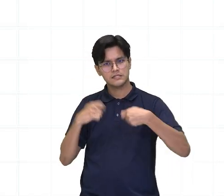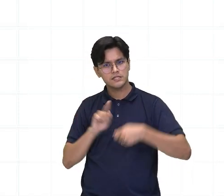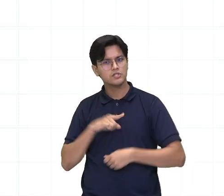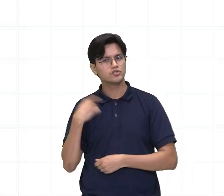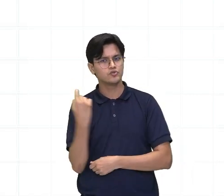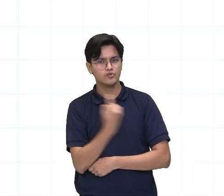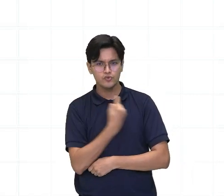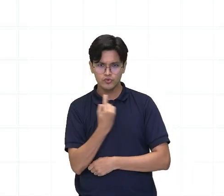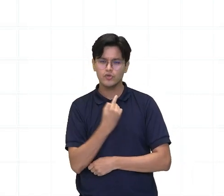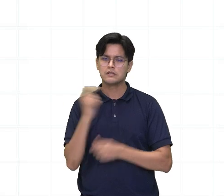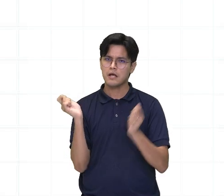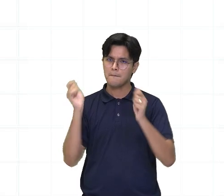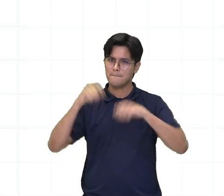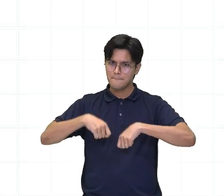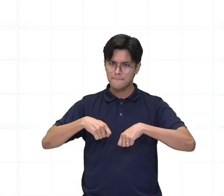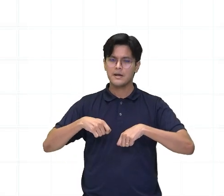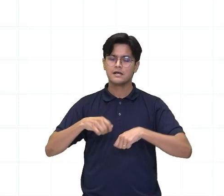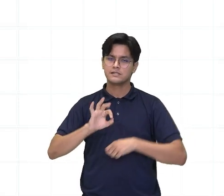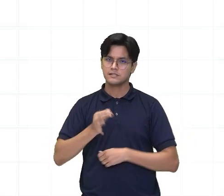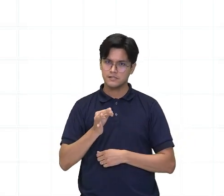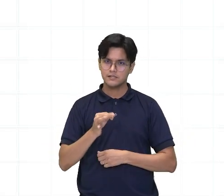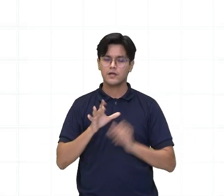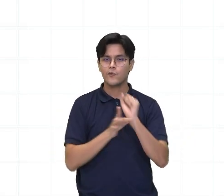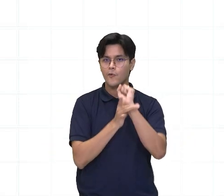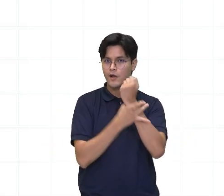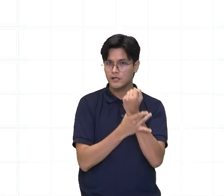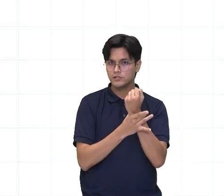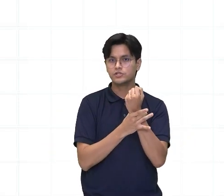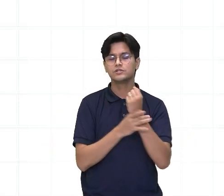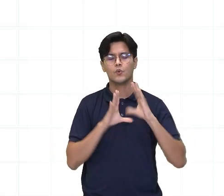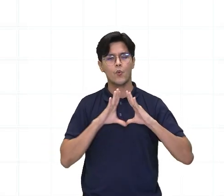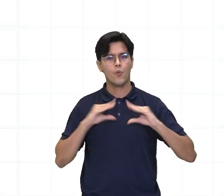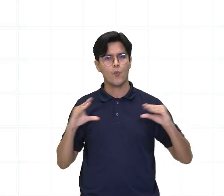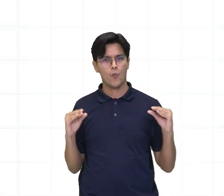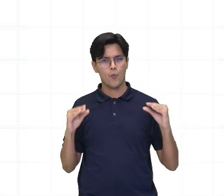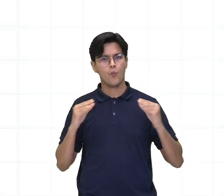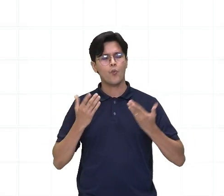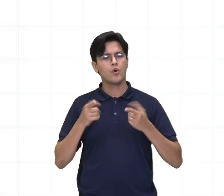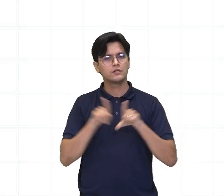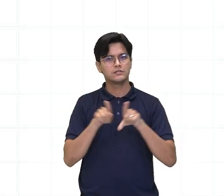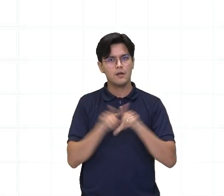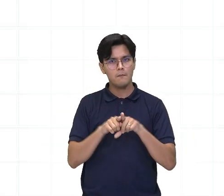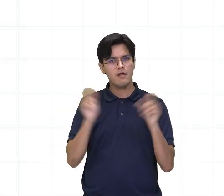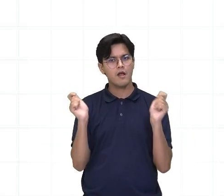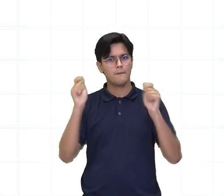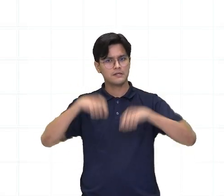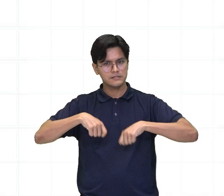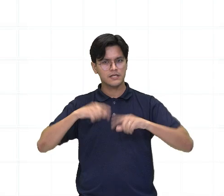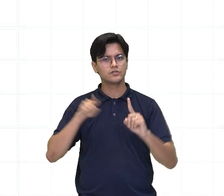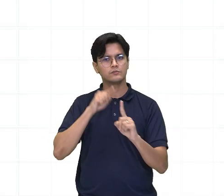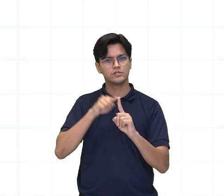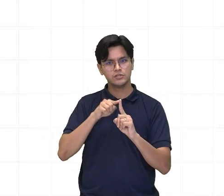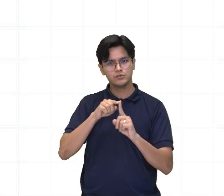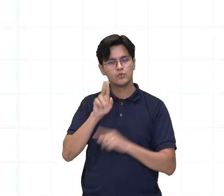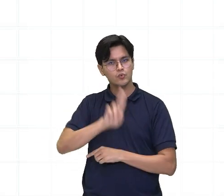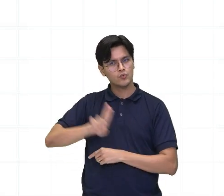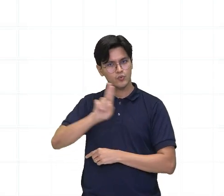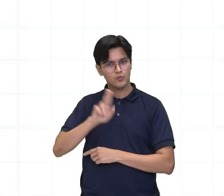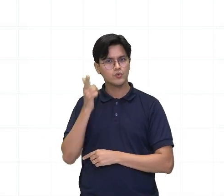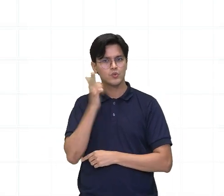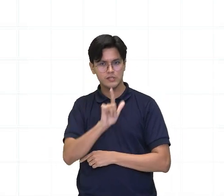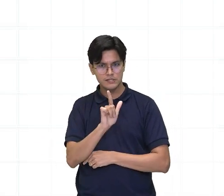necessidades humanas, garantindo aí conforto, eficiência e funcionalidade.